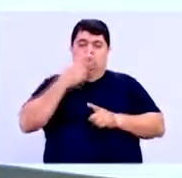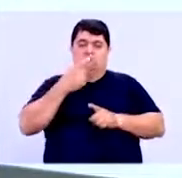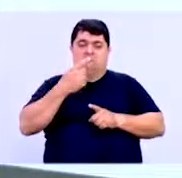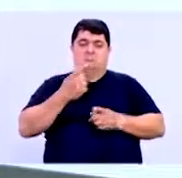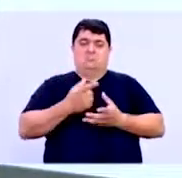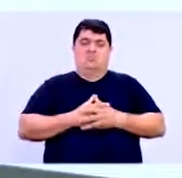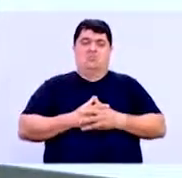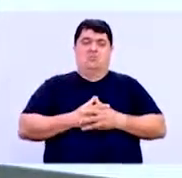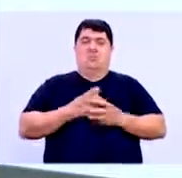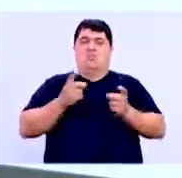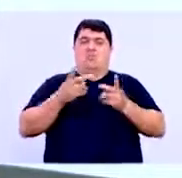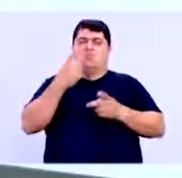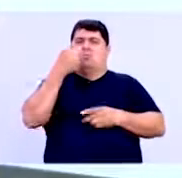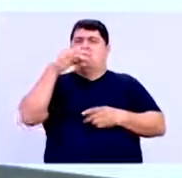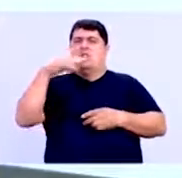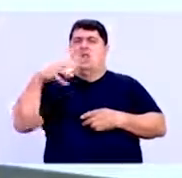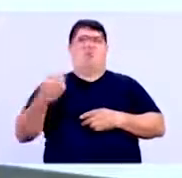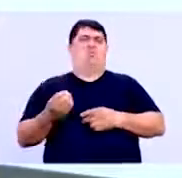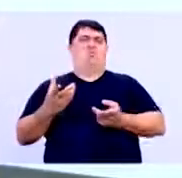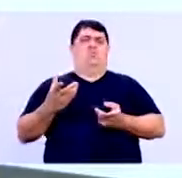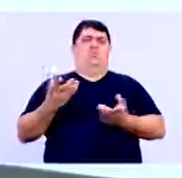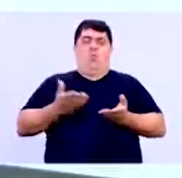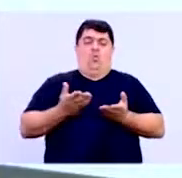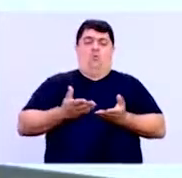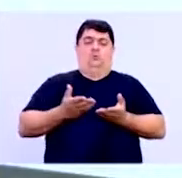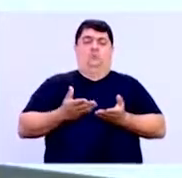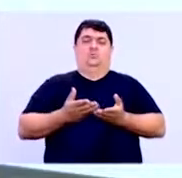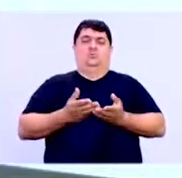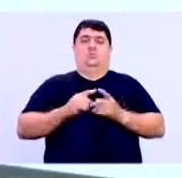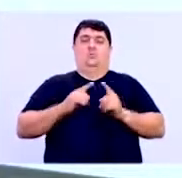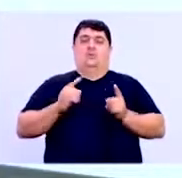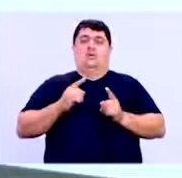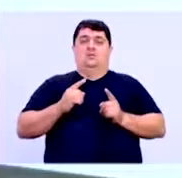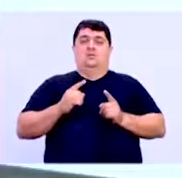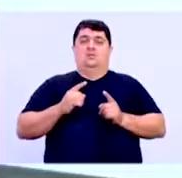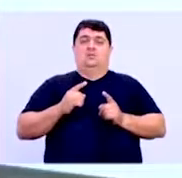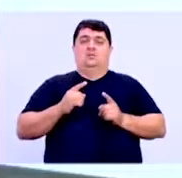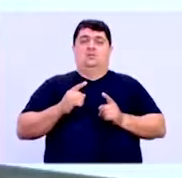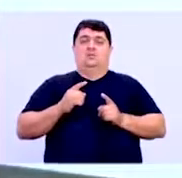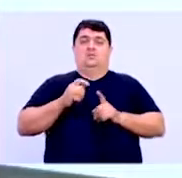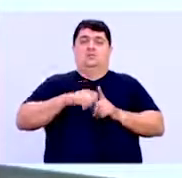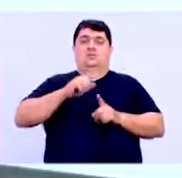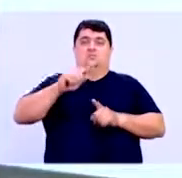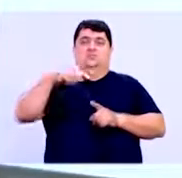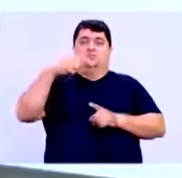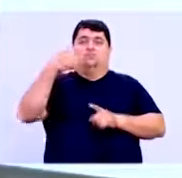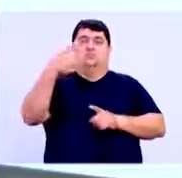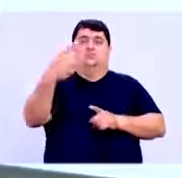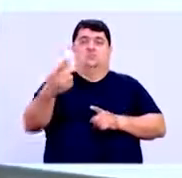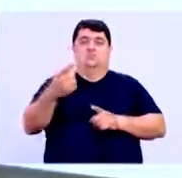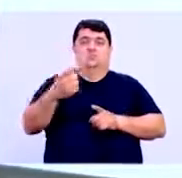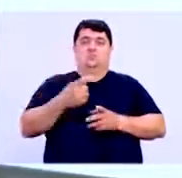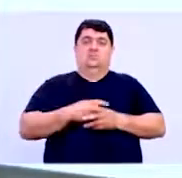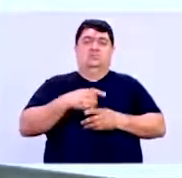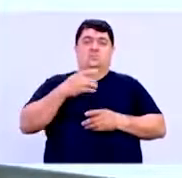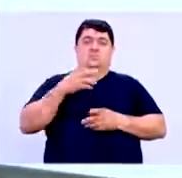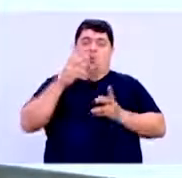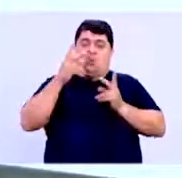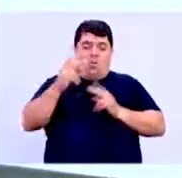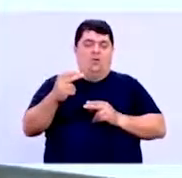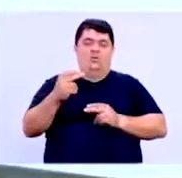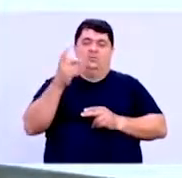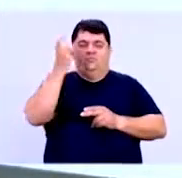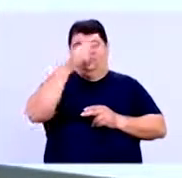1 milhão em chocolates. Ganhou 1 milhão de reais só comendo chocolate. Passo a passo. Vai ter as vendas, mas não será tanto